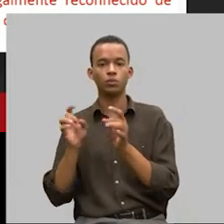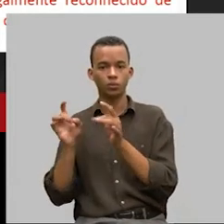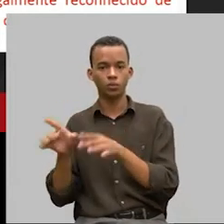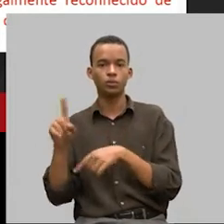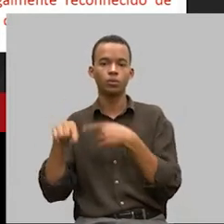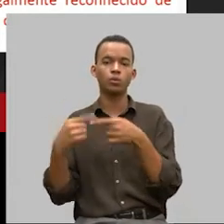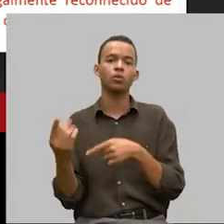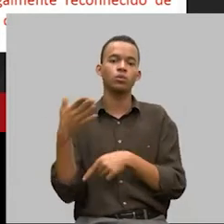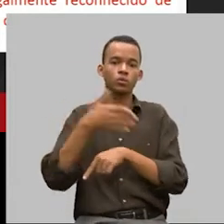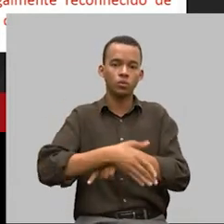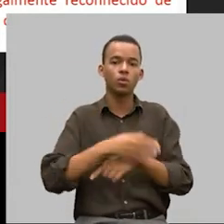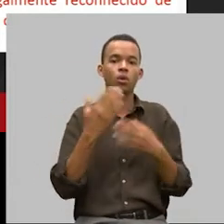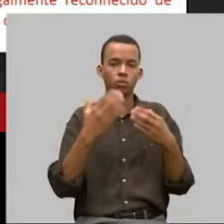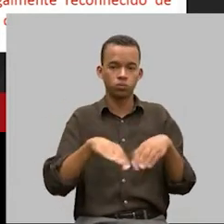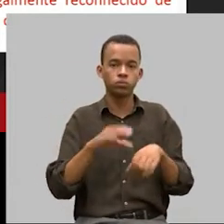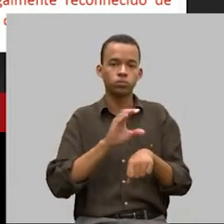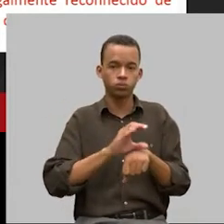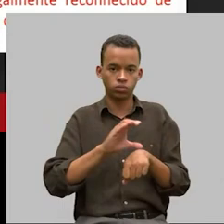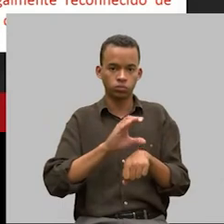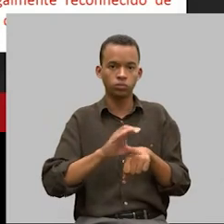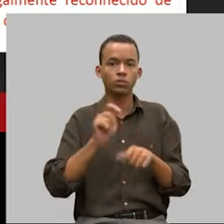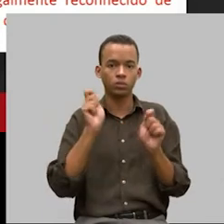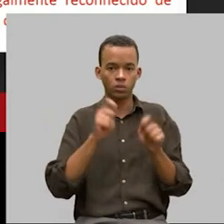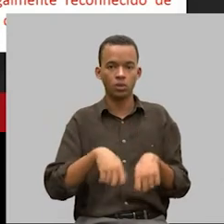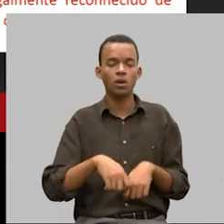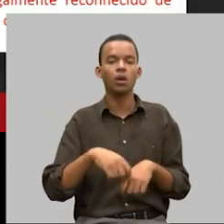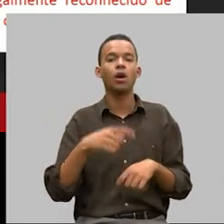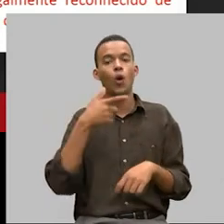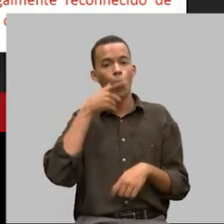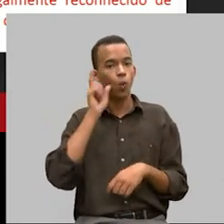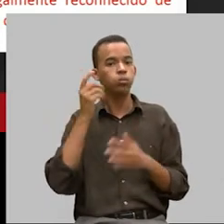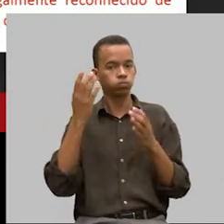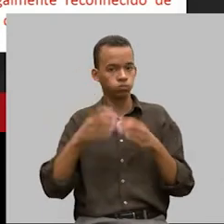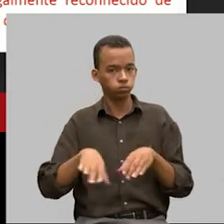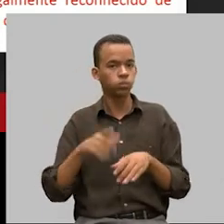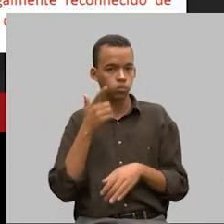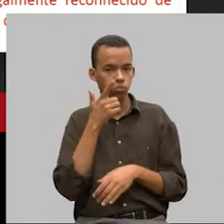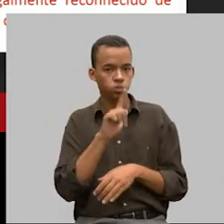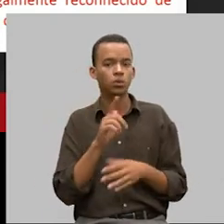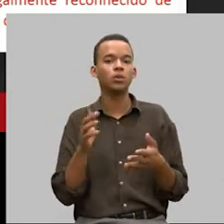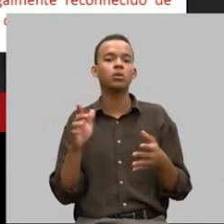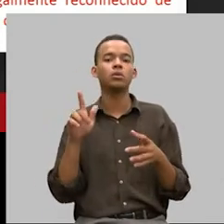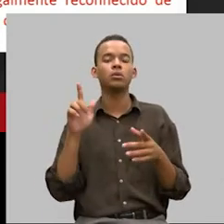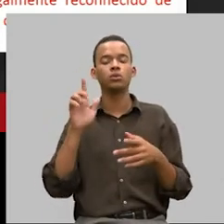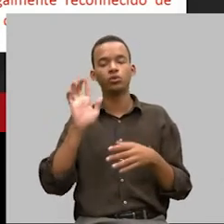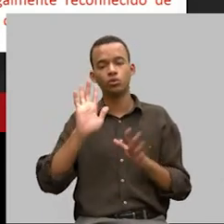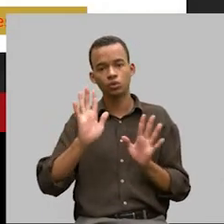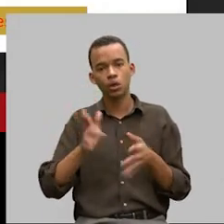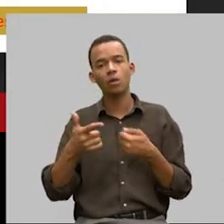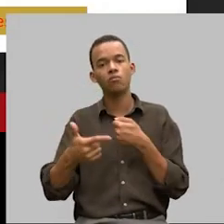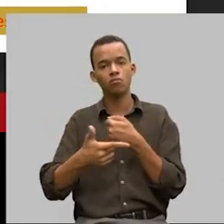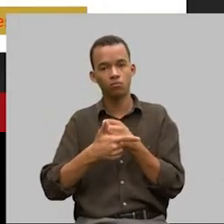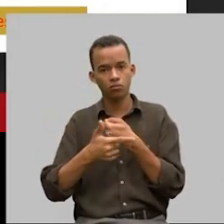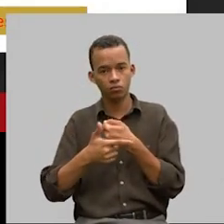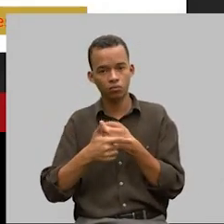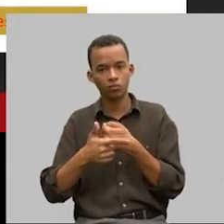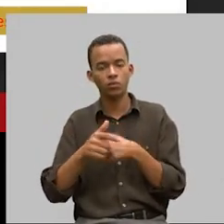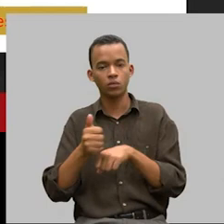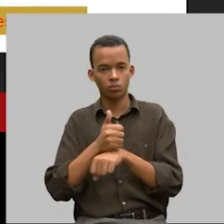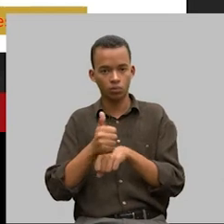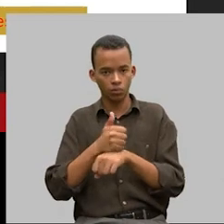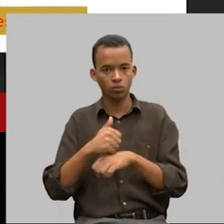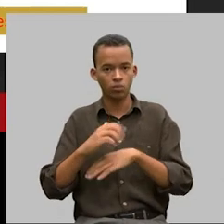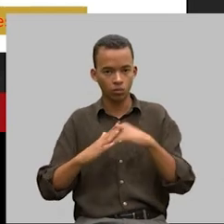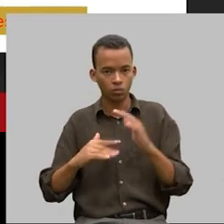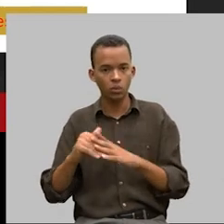edital desse ano que tá que teve o concurso ontem na verdade esse profissional já era abarcado pelos concursos do Estado mas